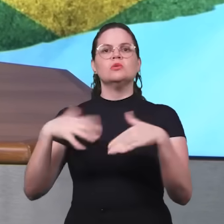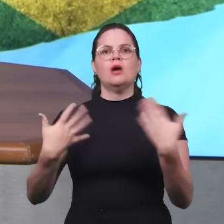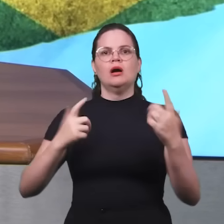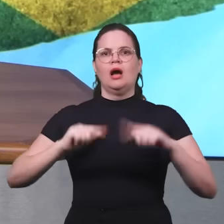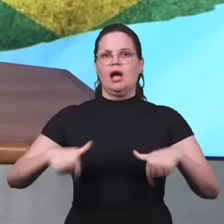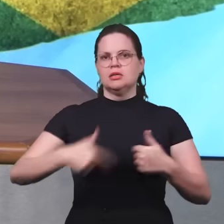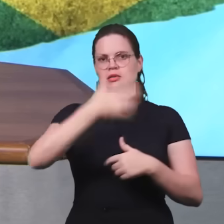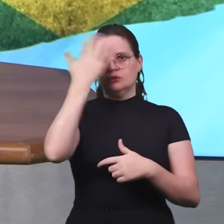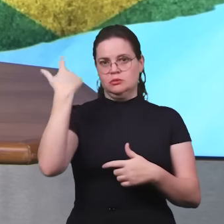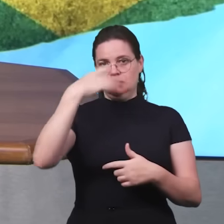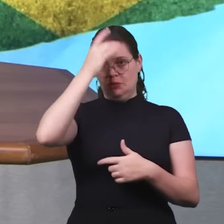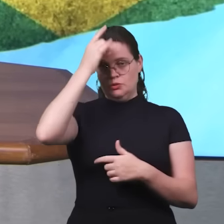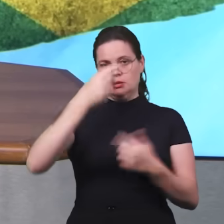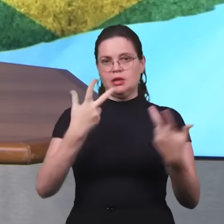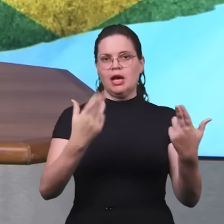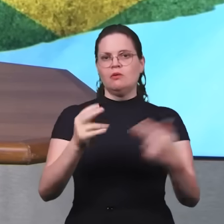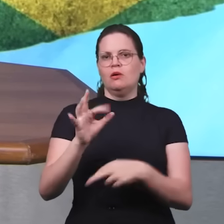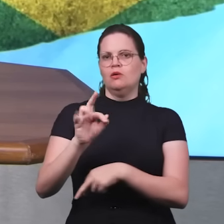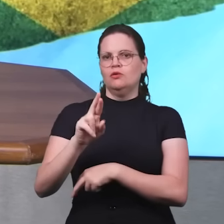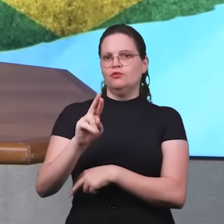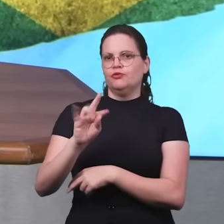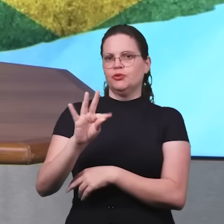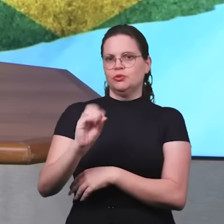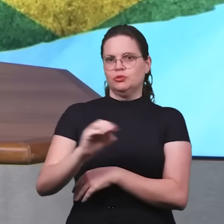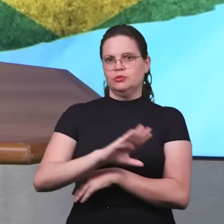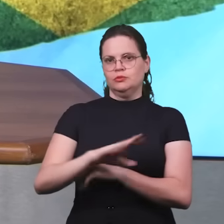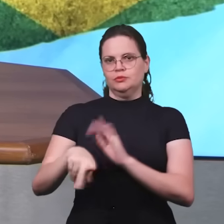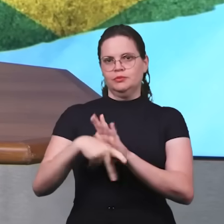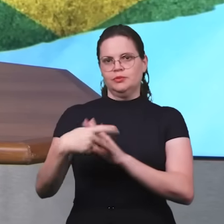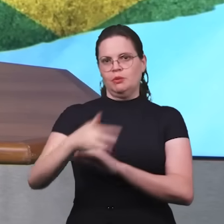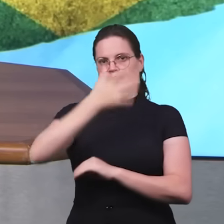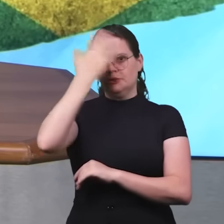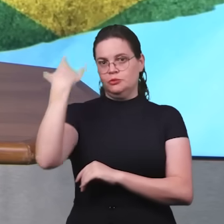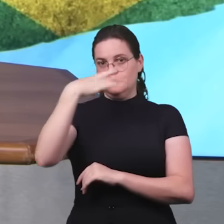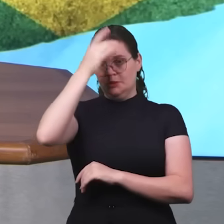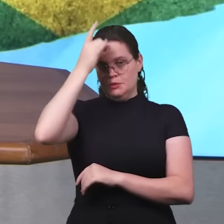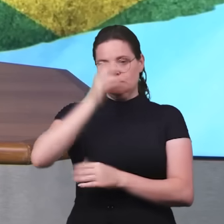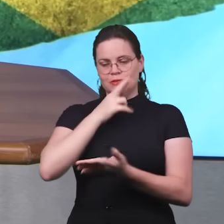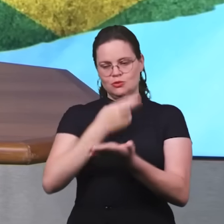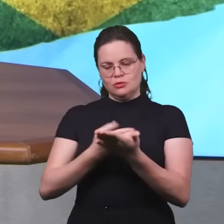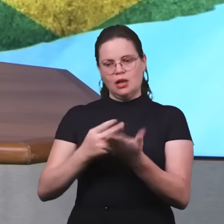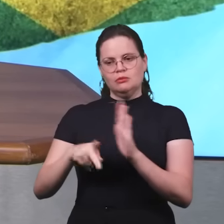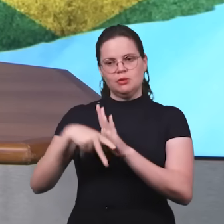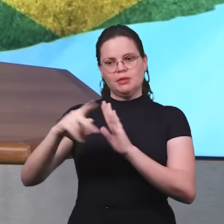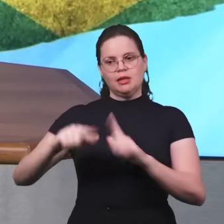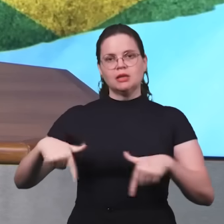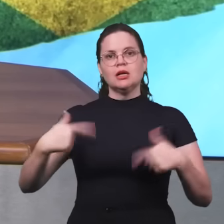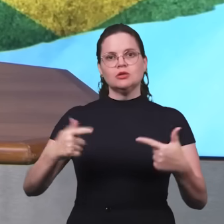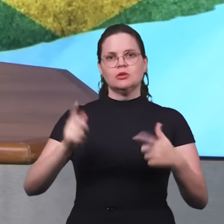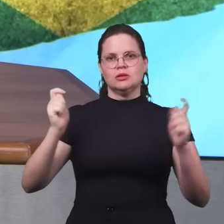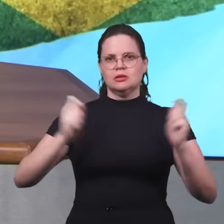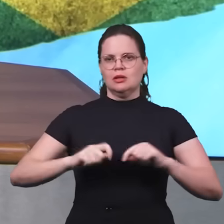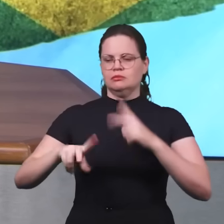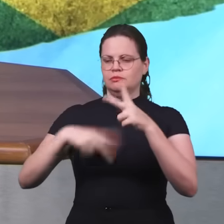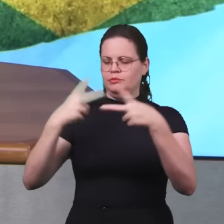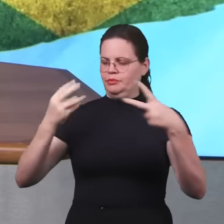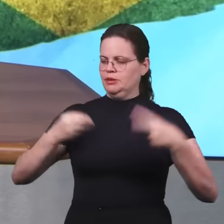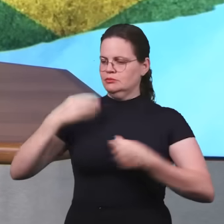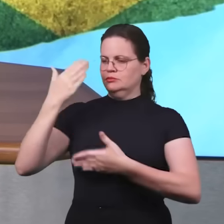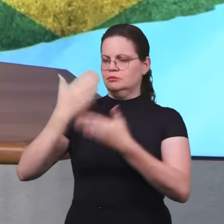Espírito. E nesse fruto do Espírito, nós somos compensados na presença de